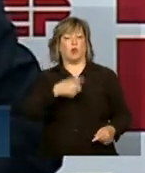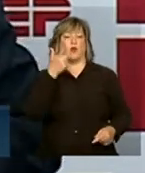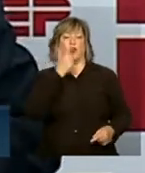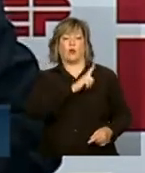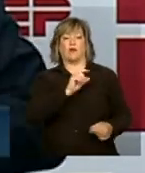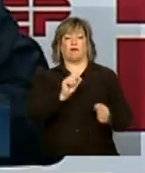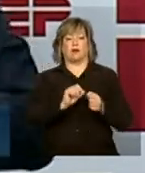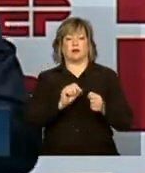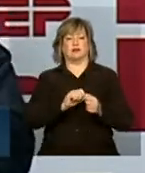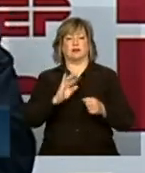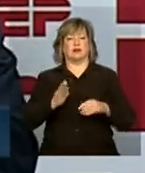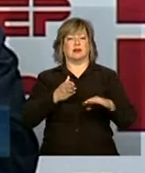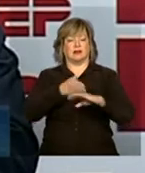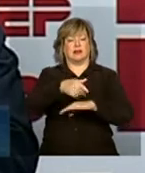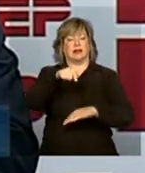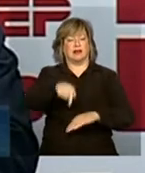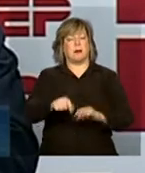possam ter